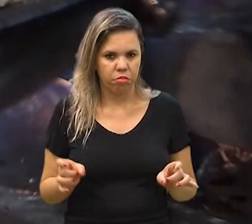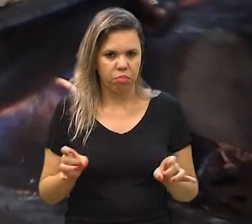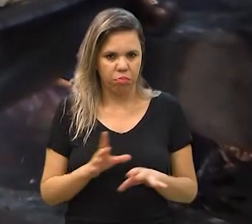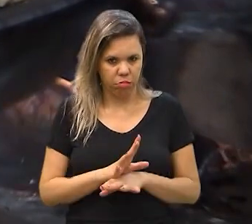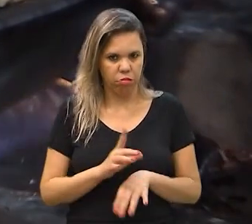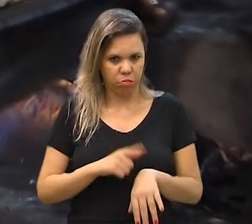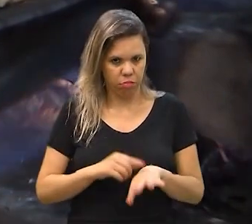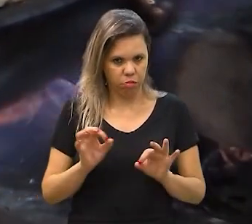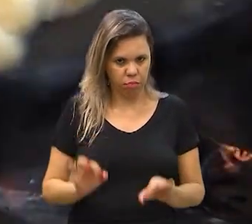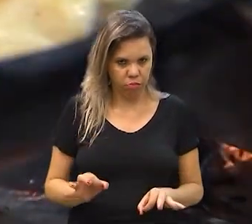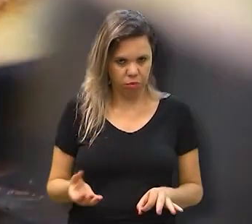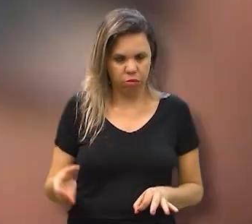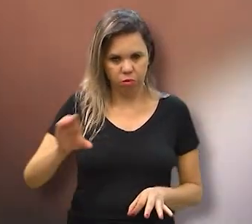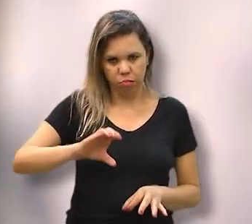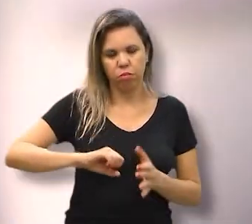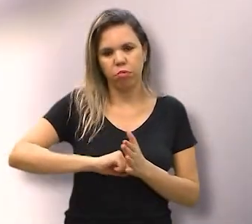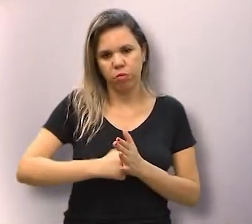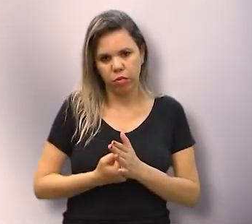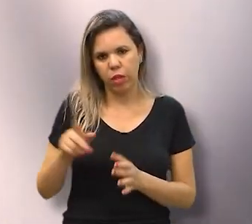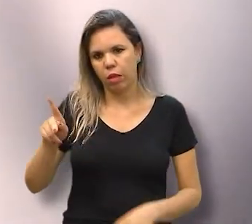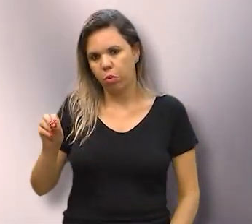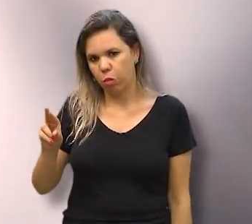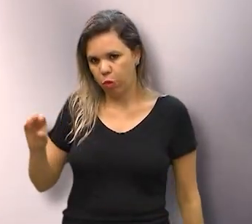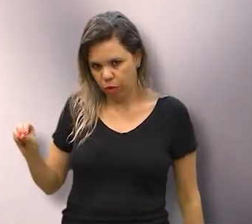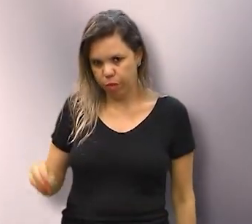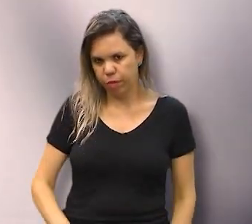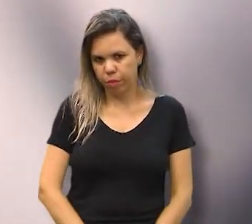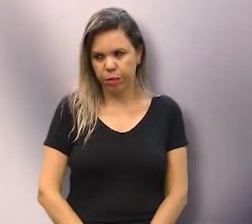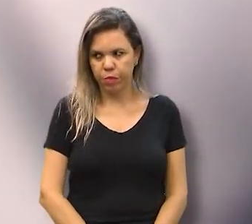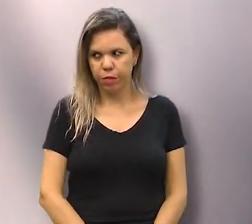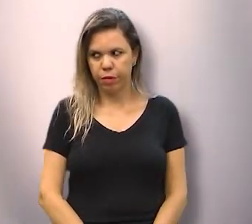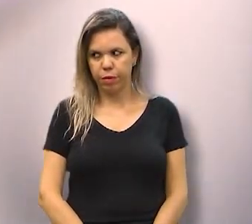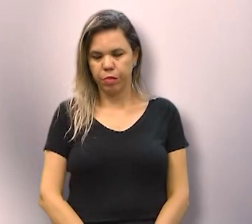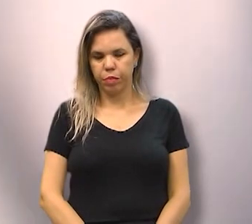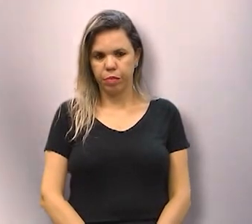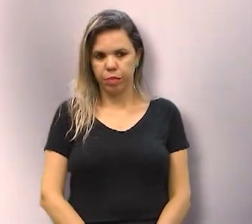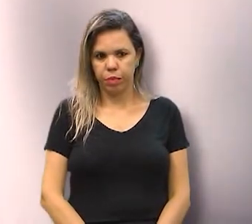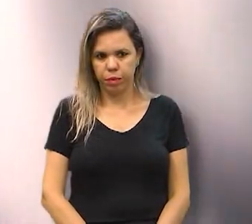Quando estiverem no ponto, coloque o alho poró.